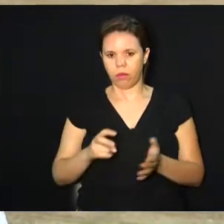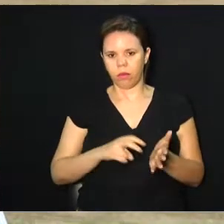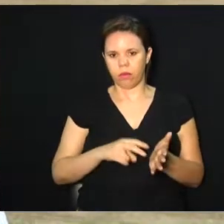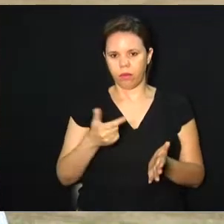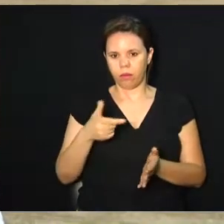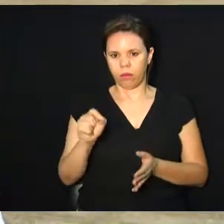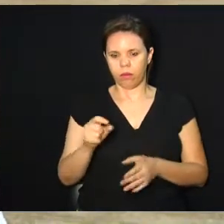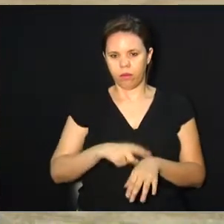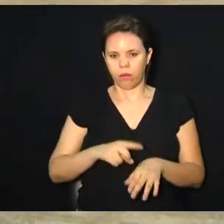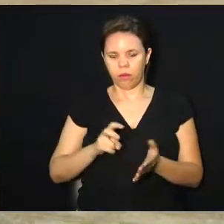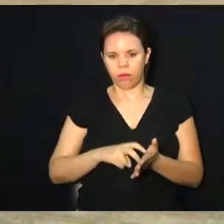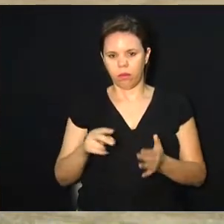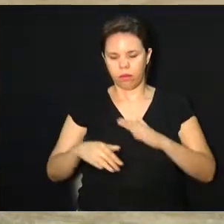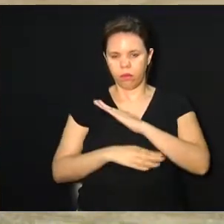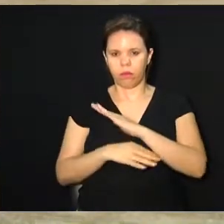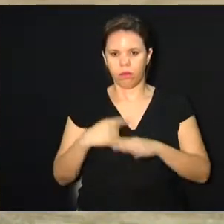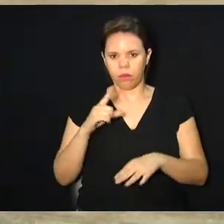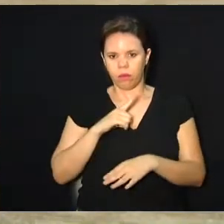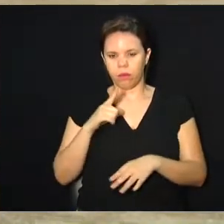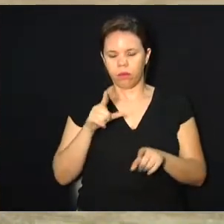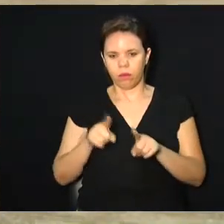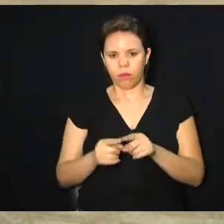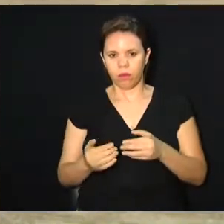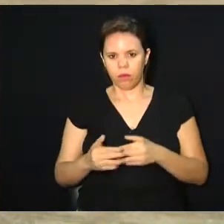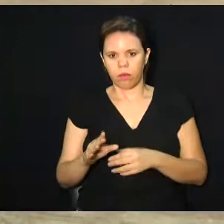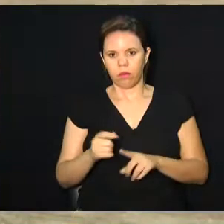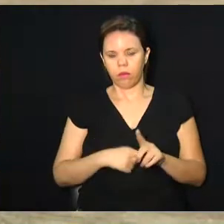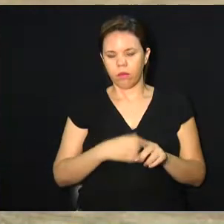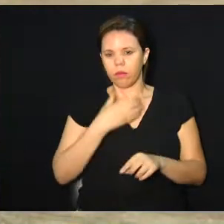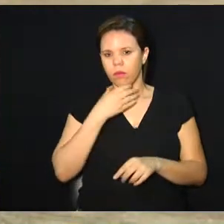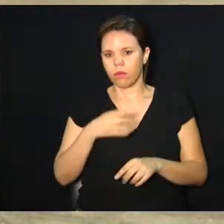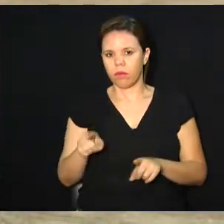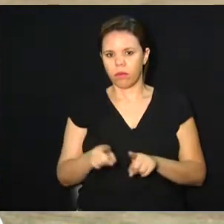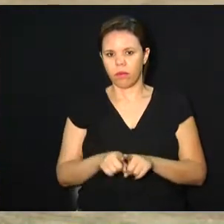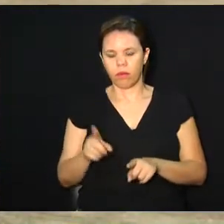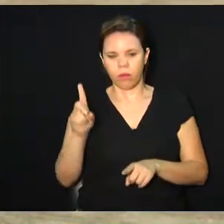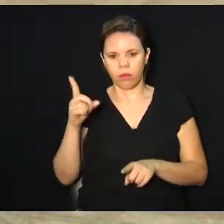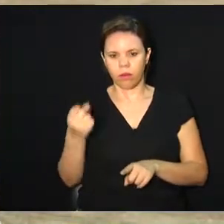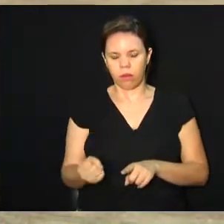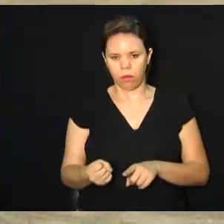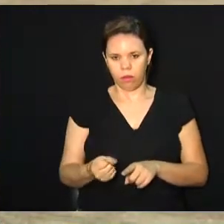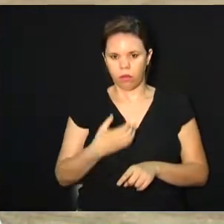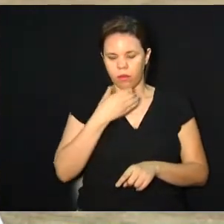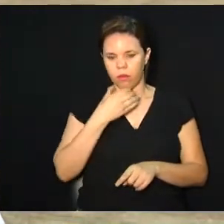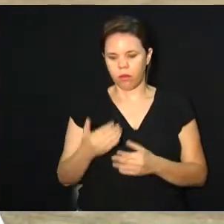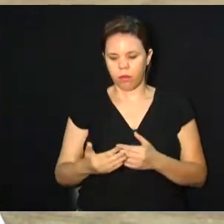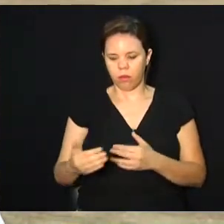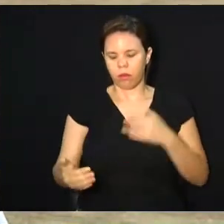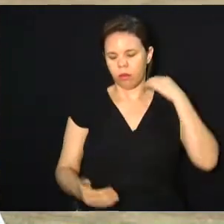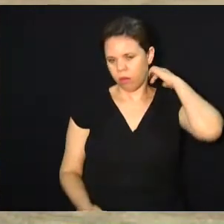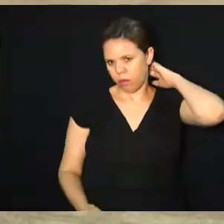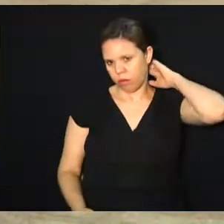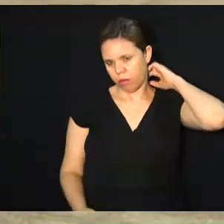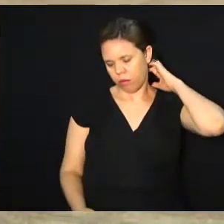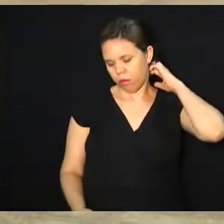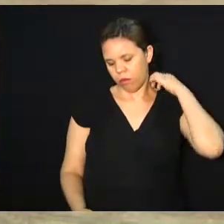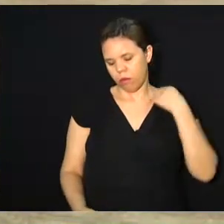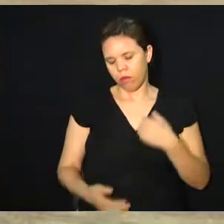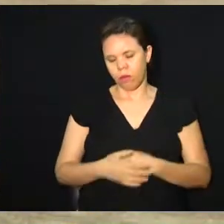Câmara Municipal. Mas nós teremos ainda, no mês de dezembro, no dia 18 de dezembro, né,